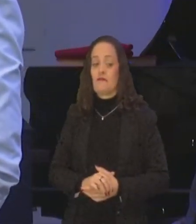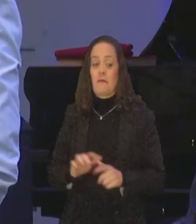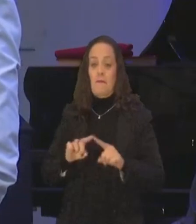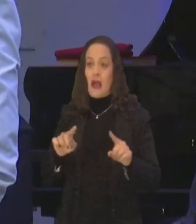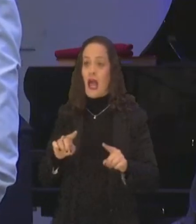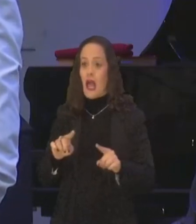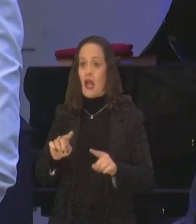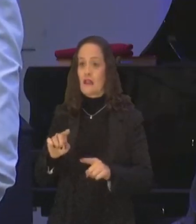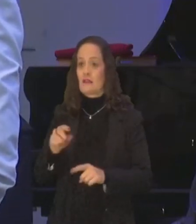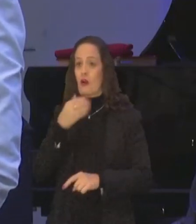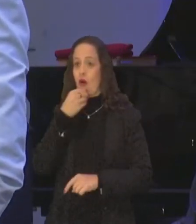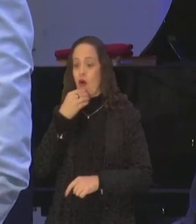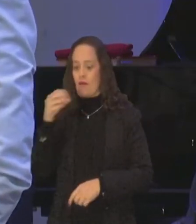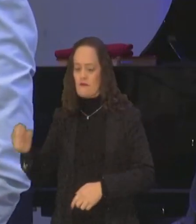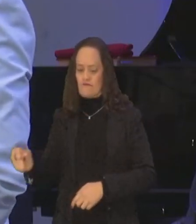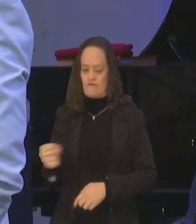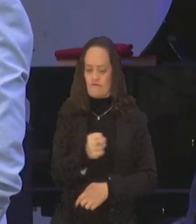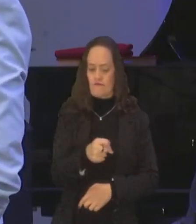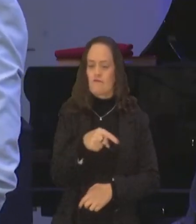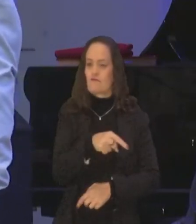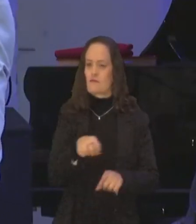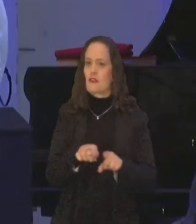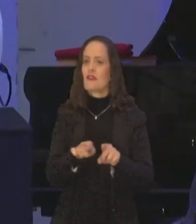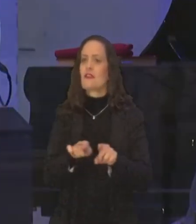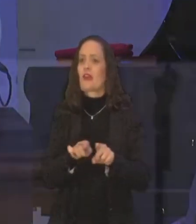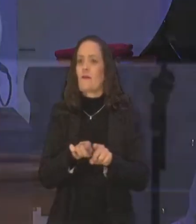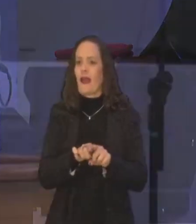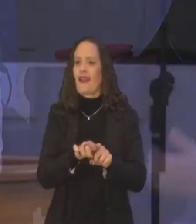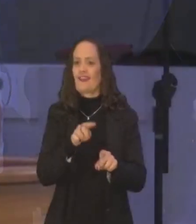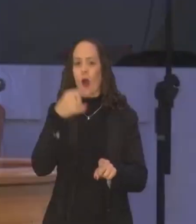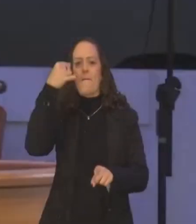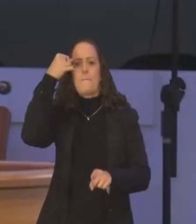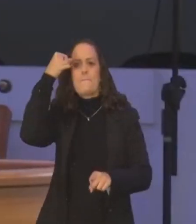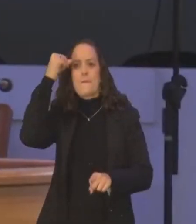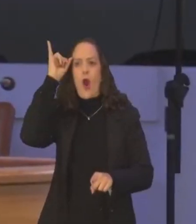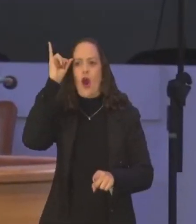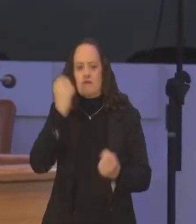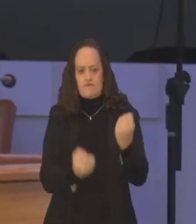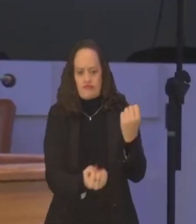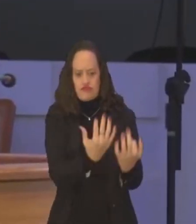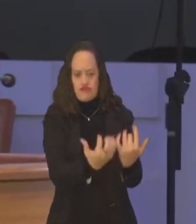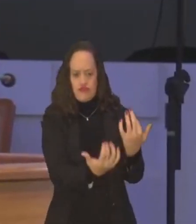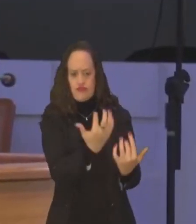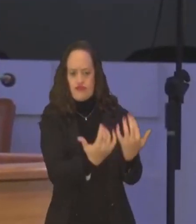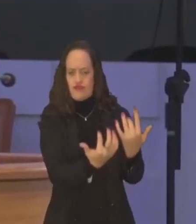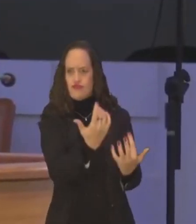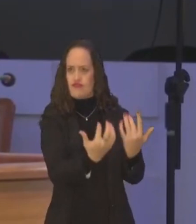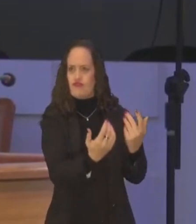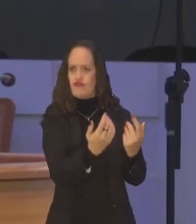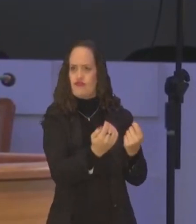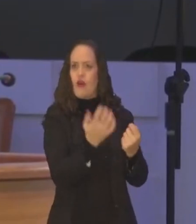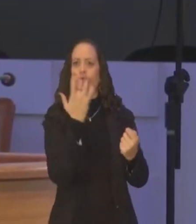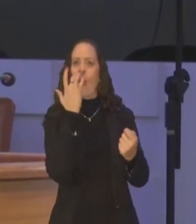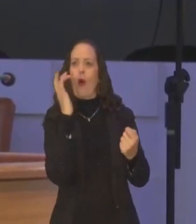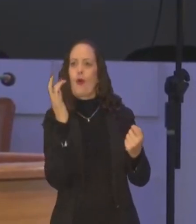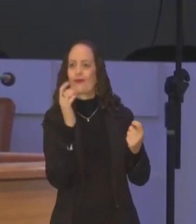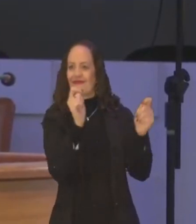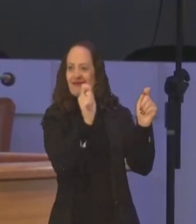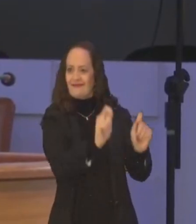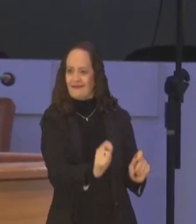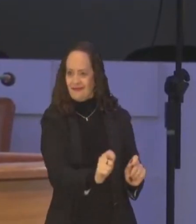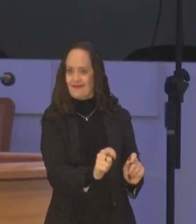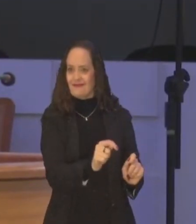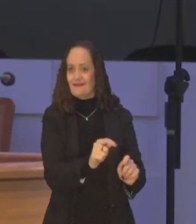colocado dentro de um boi de bronze e levado ao fogo, sendo martirizado desta forma. Por isso,